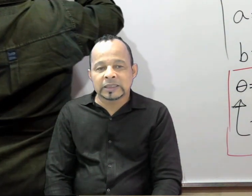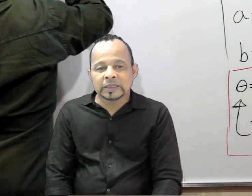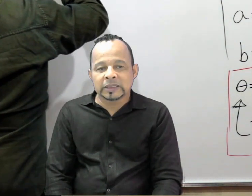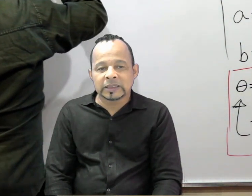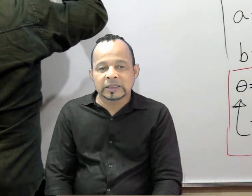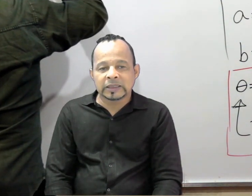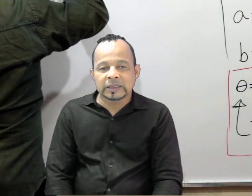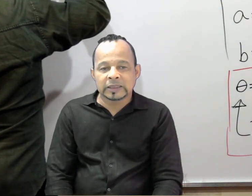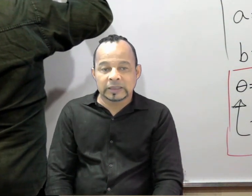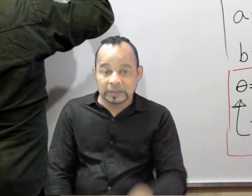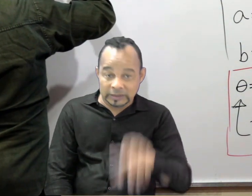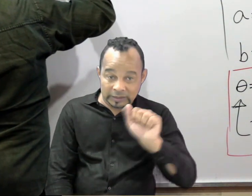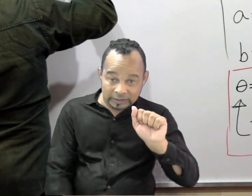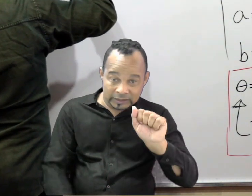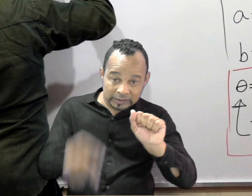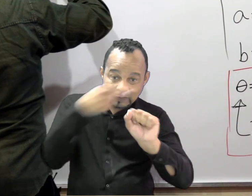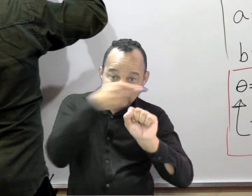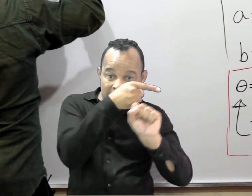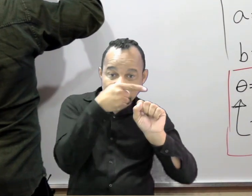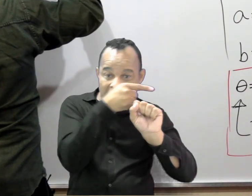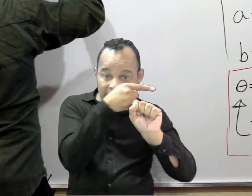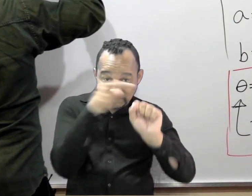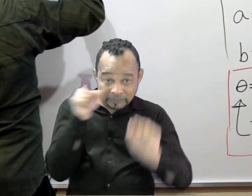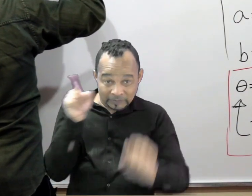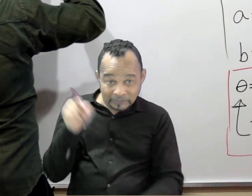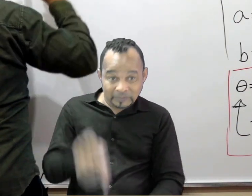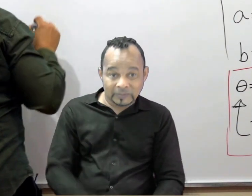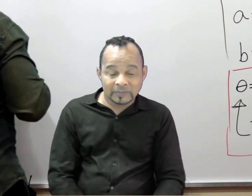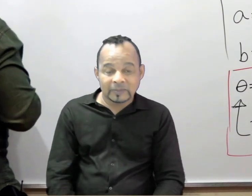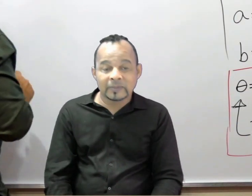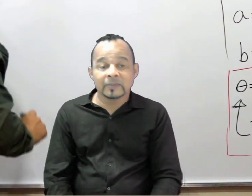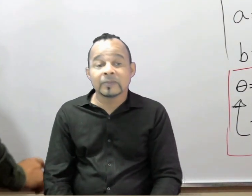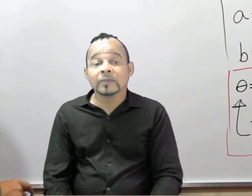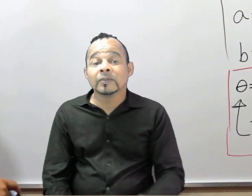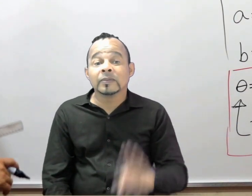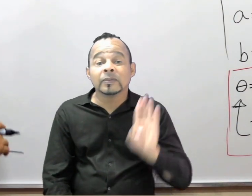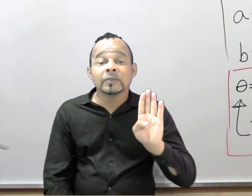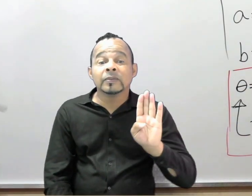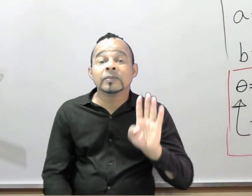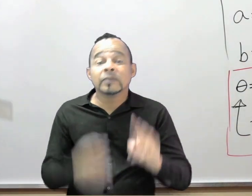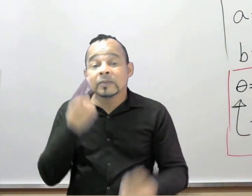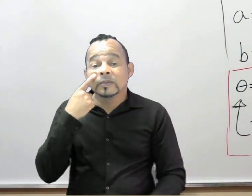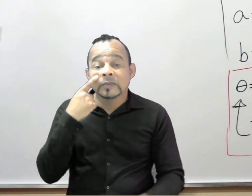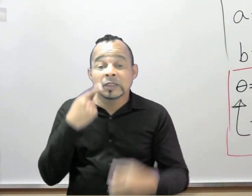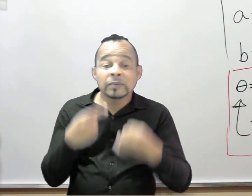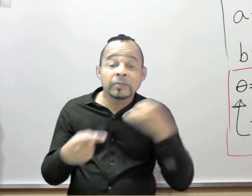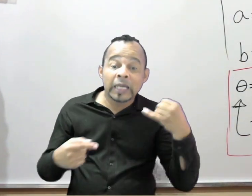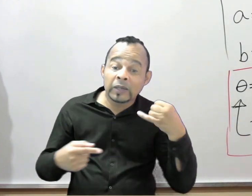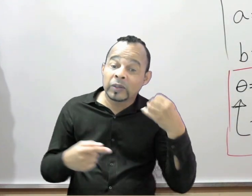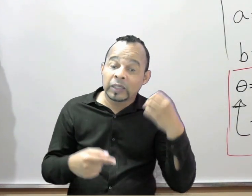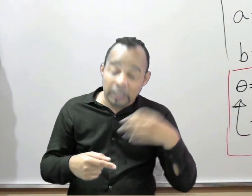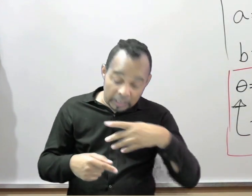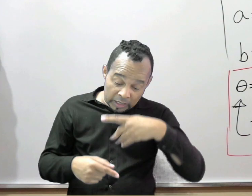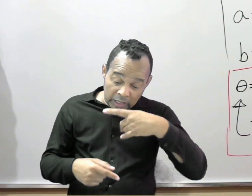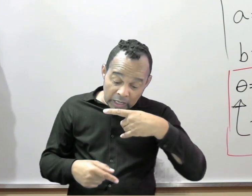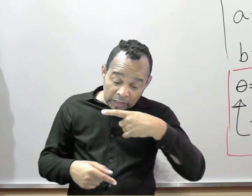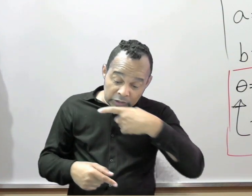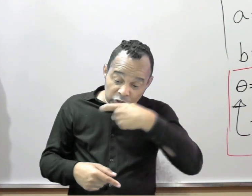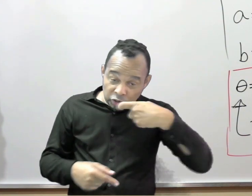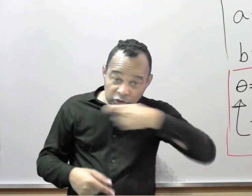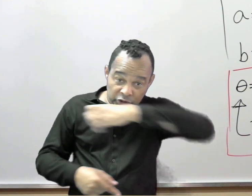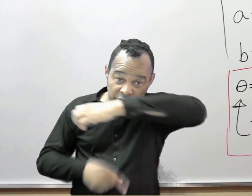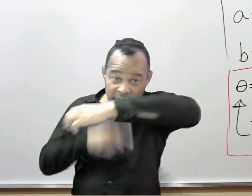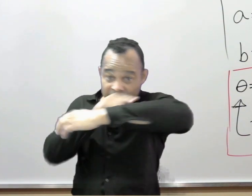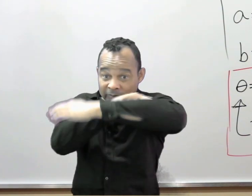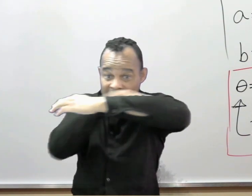legal? Então, esse aqui é o vetor A. E o vetor B é menos 3 para x. Eu vou desenhar aqui, estou